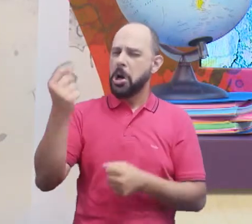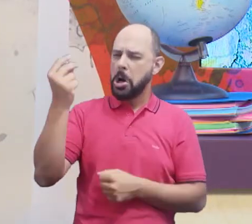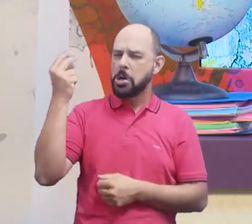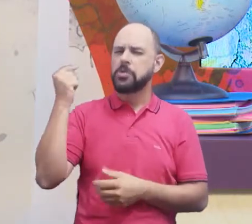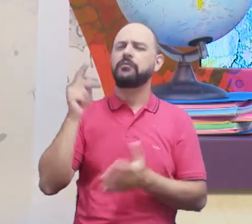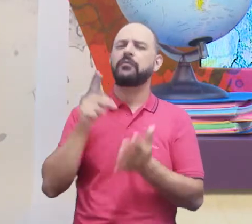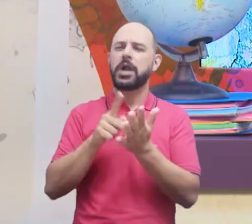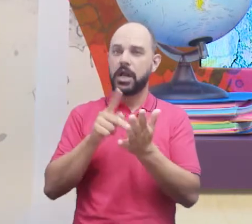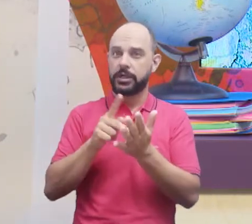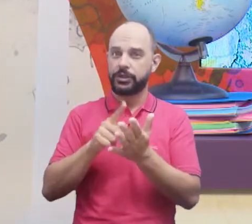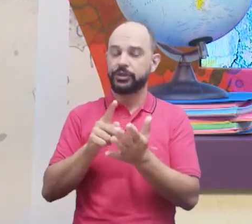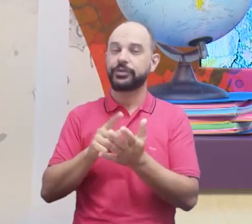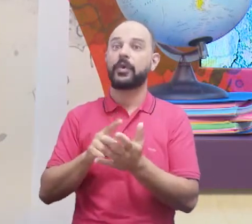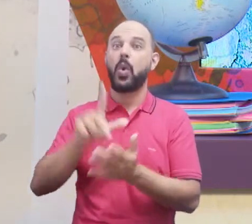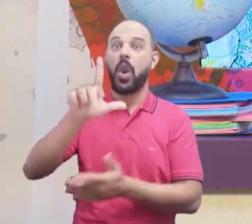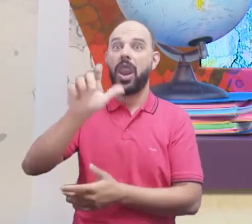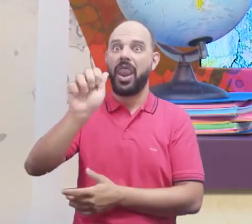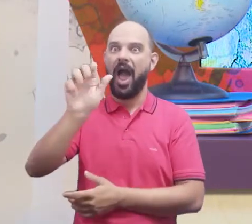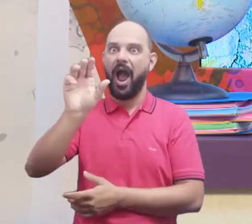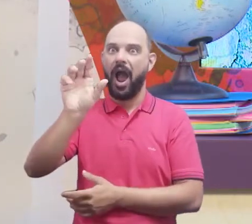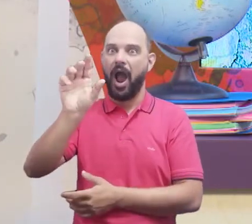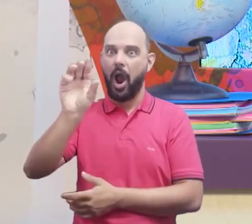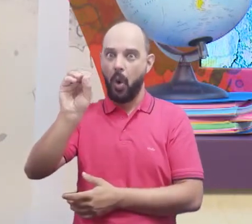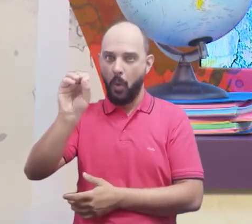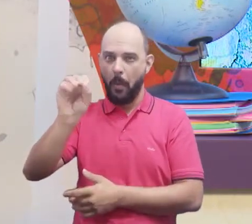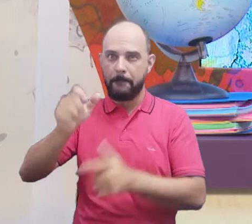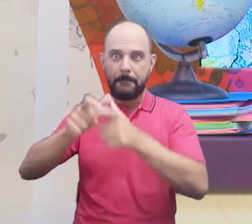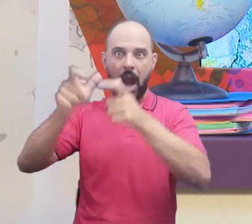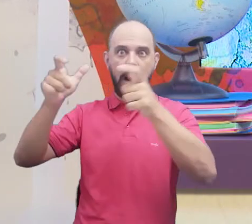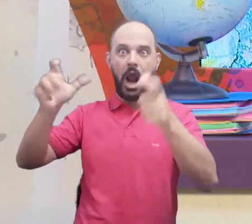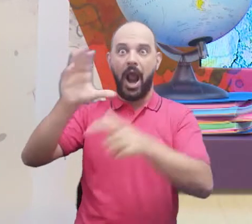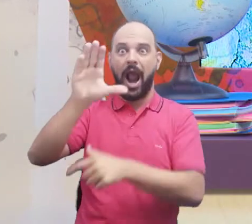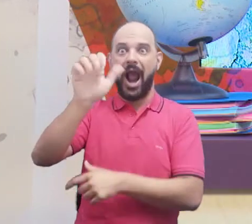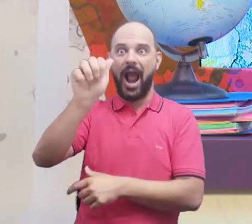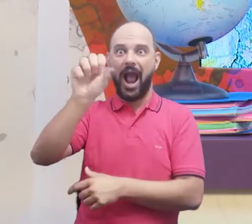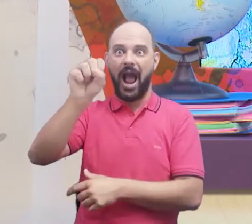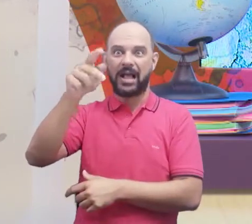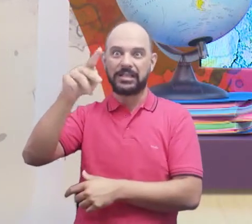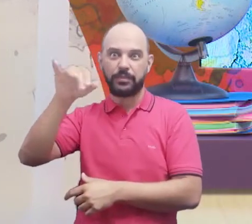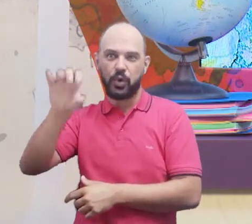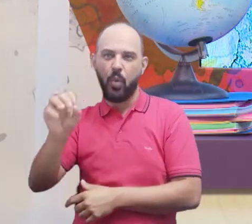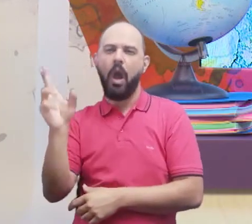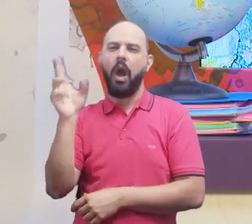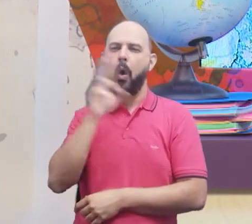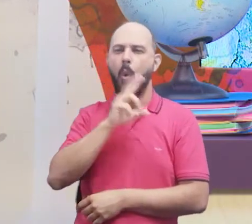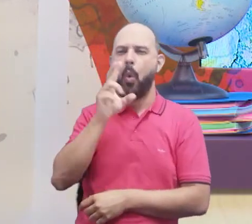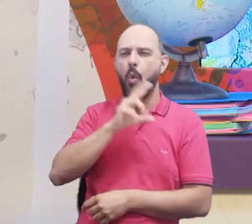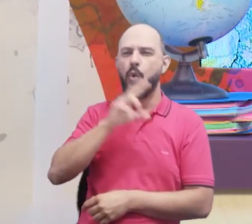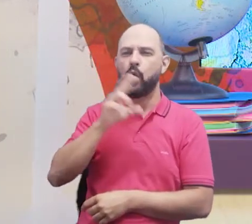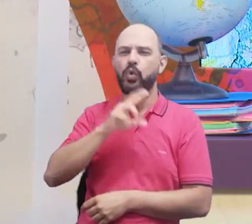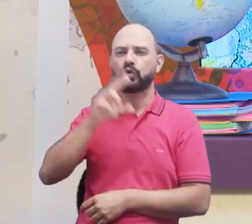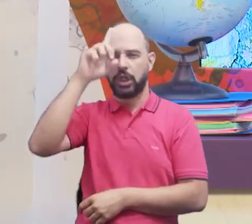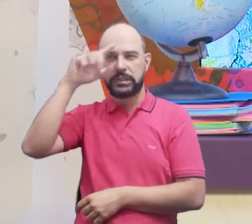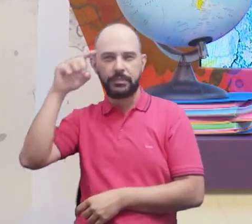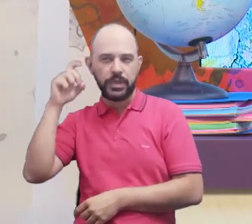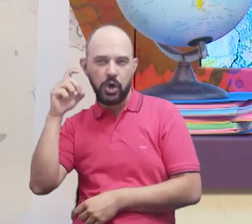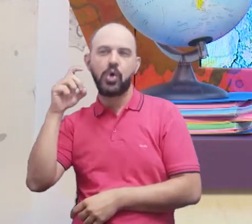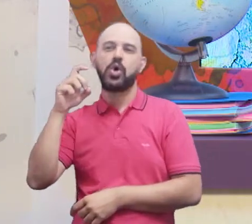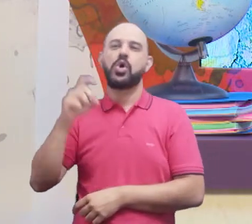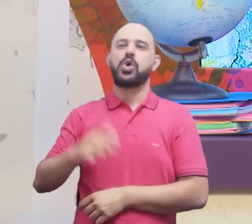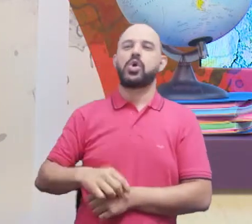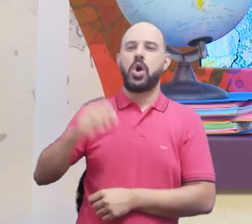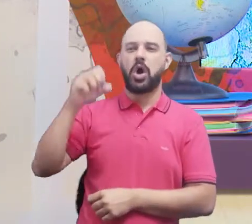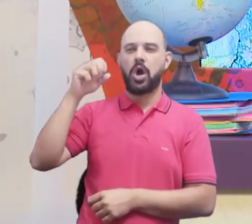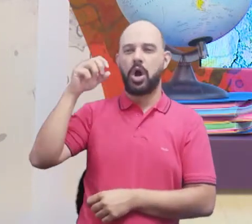Mar Cáspio. Ele fica entre a Rússia, Azerbaijão, Cazaquistão, Turquemenistão e Irã. Nossa, e